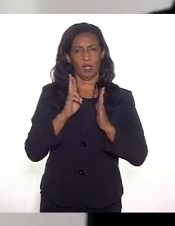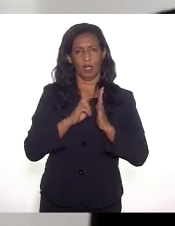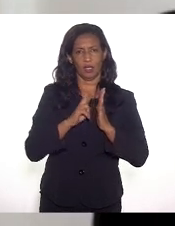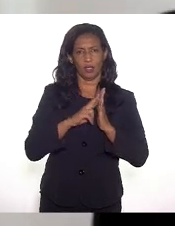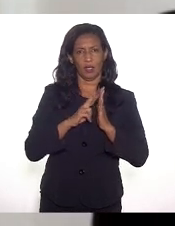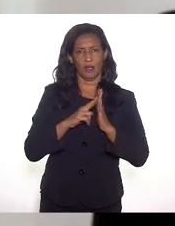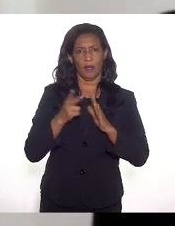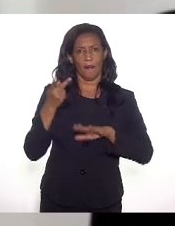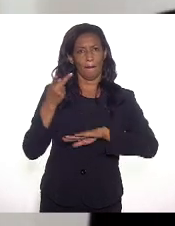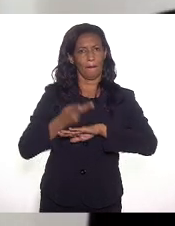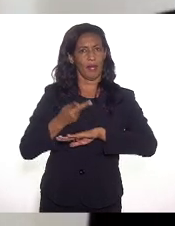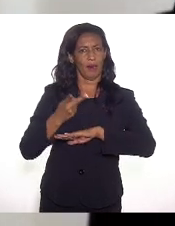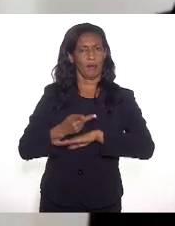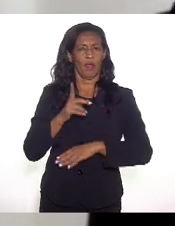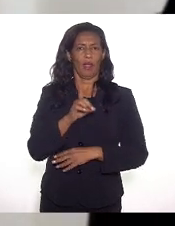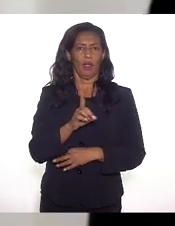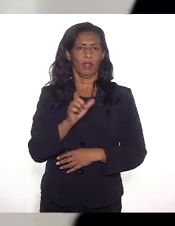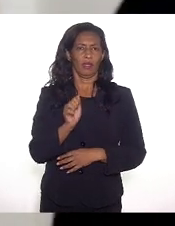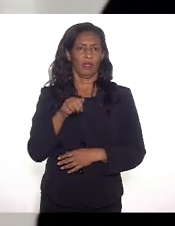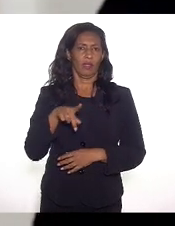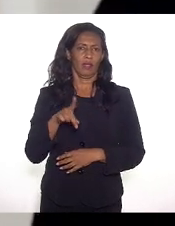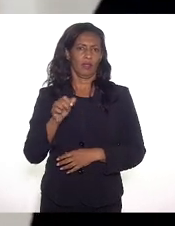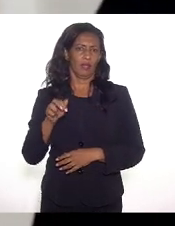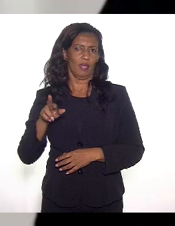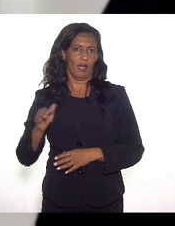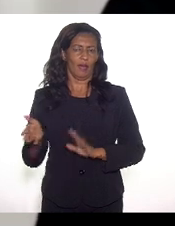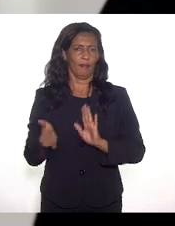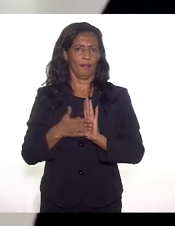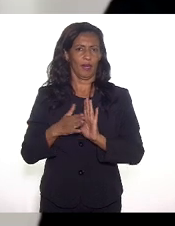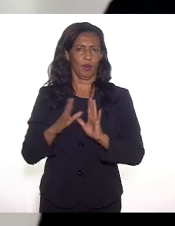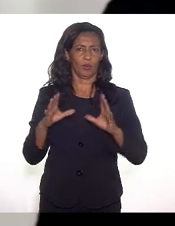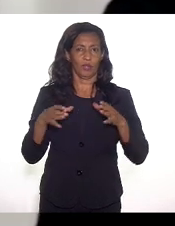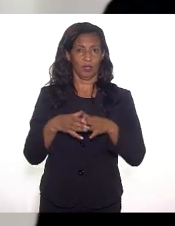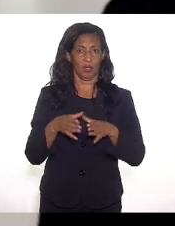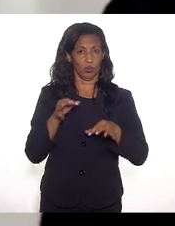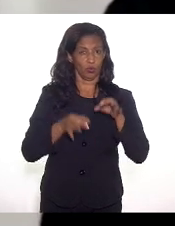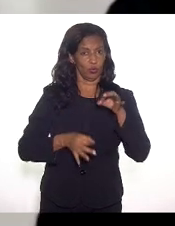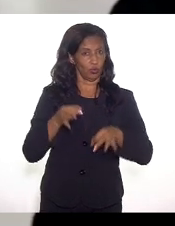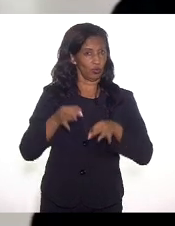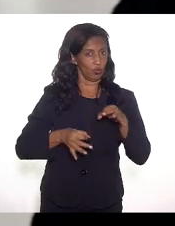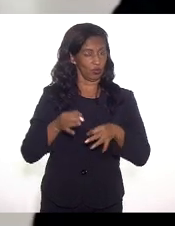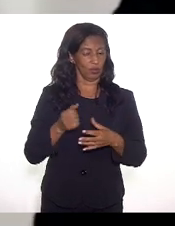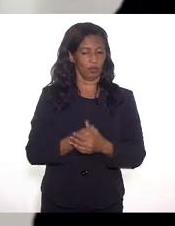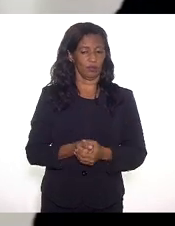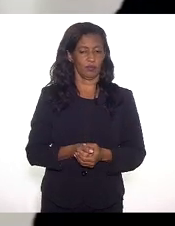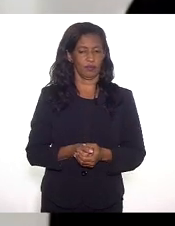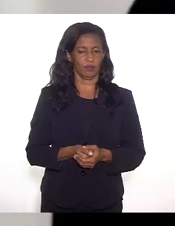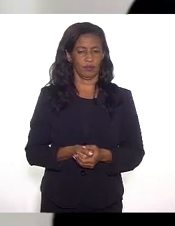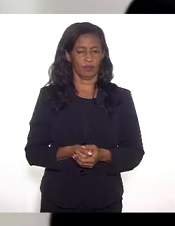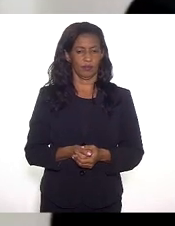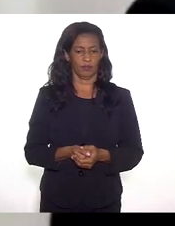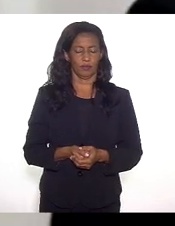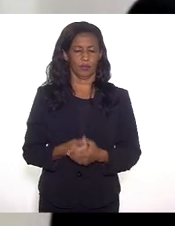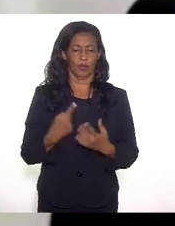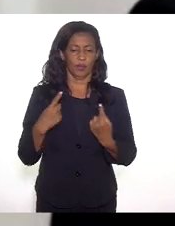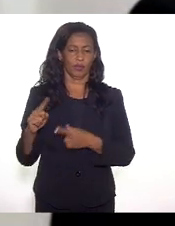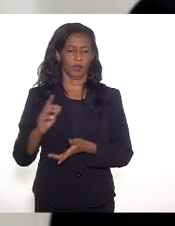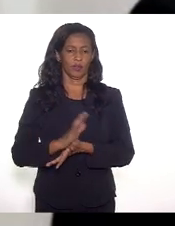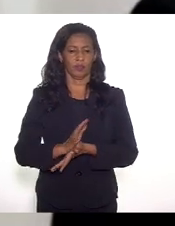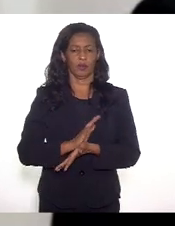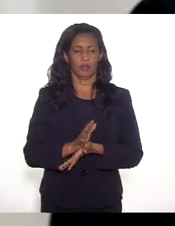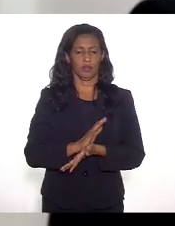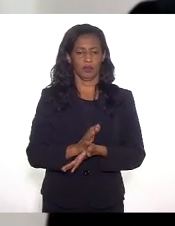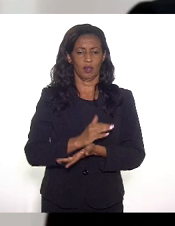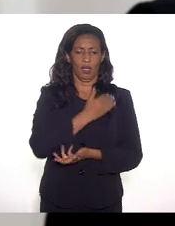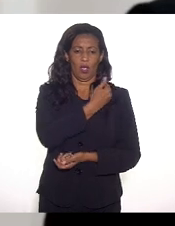institui o prêmio Dandara. Pareceres da Comissão de Constituição e Justiça pela Juridicidade, de combate às discriminações de preconceito